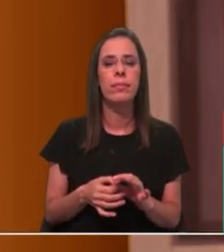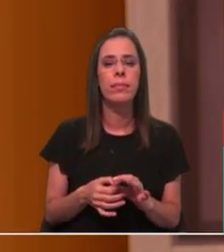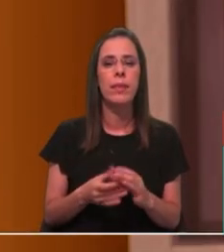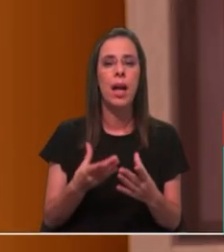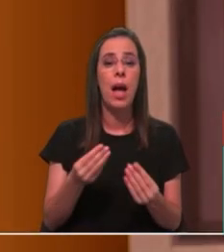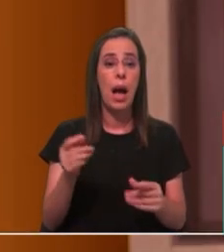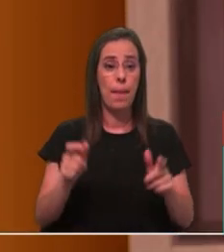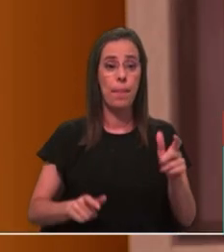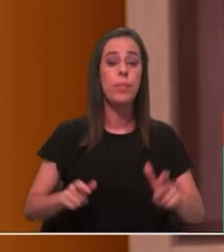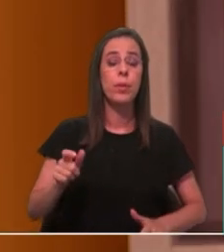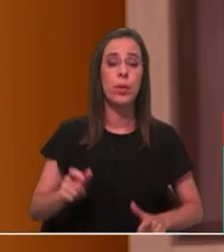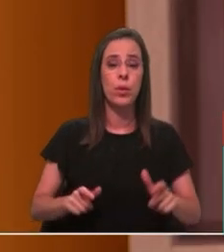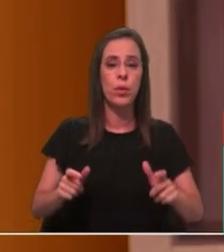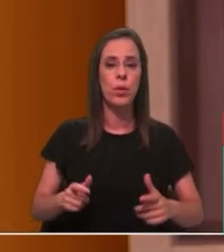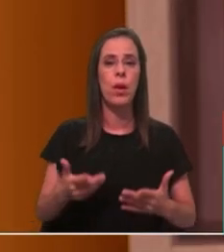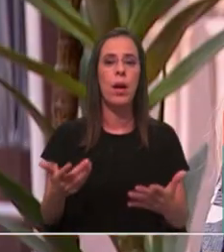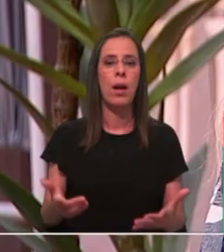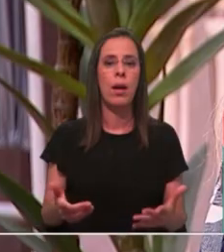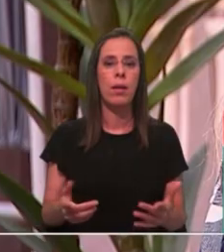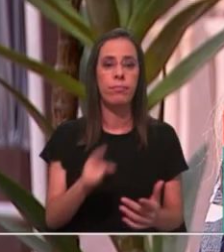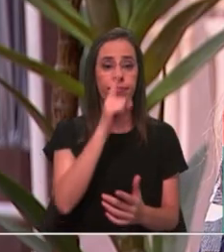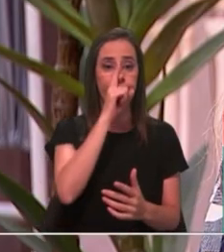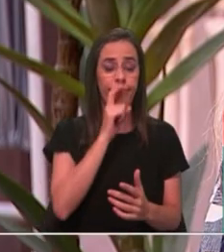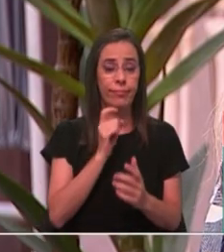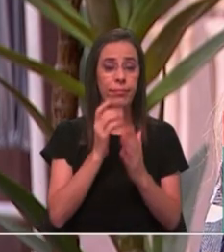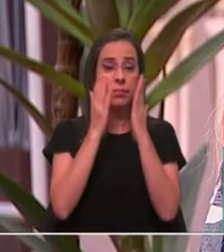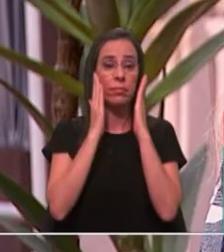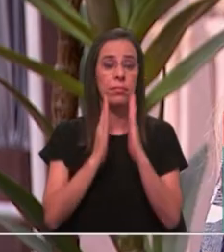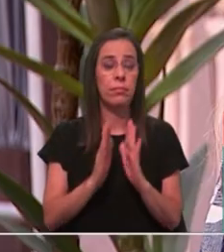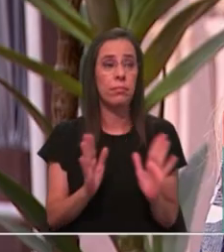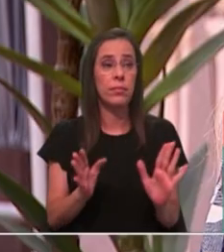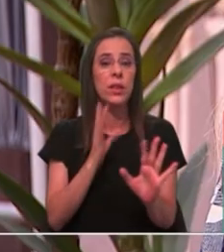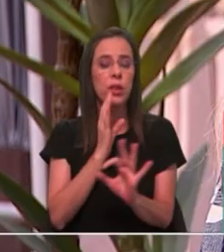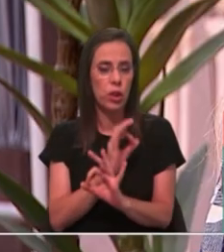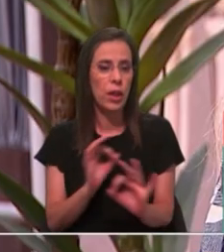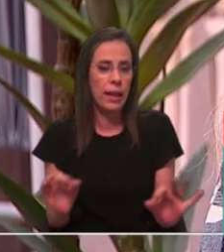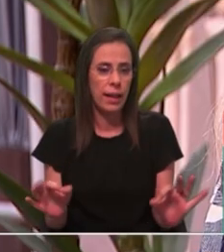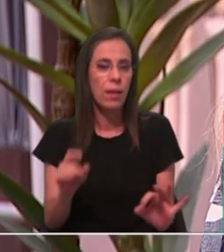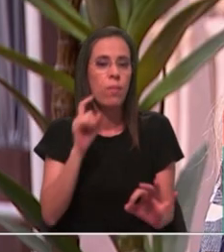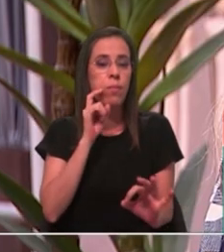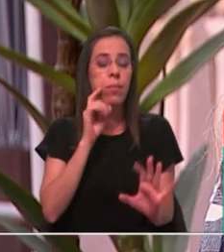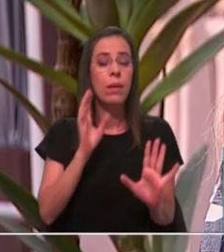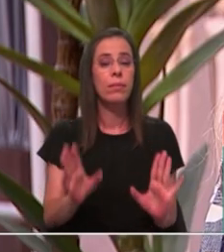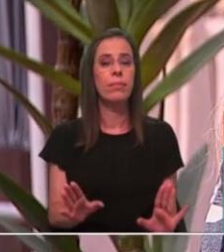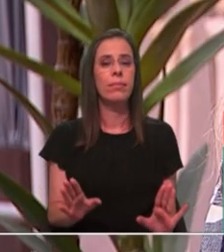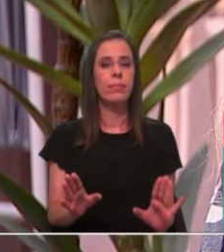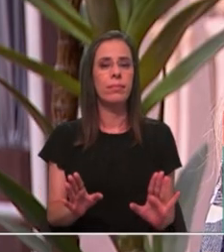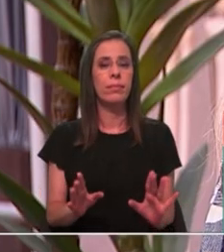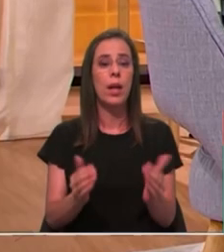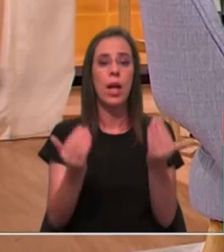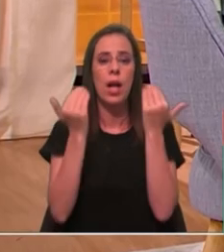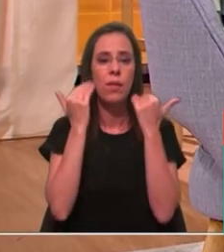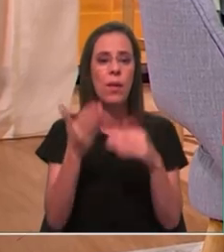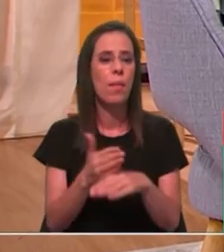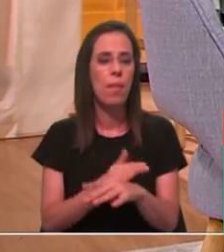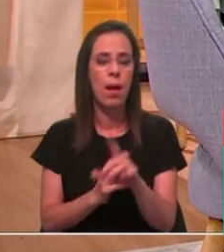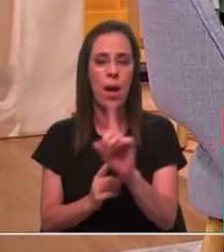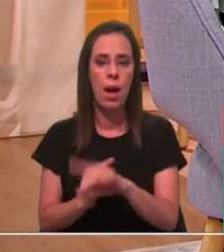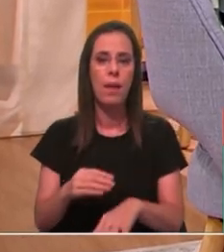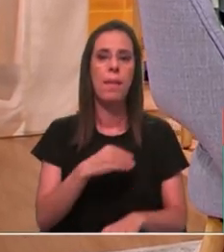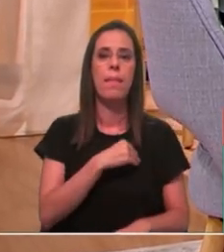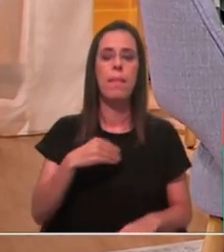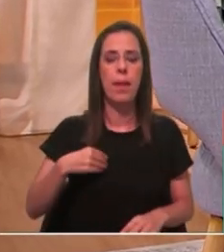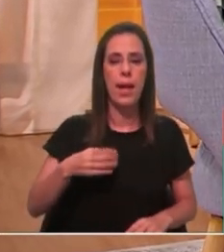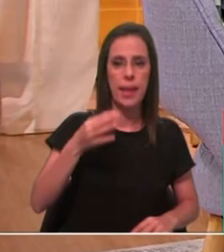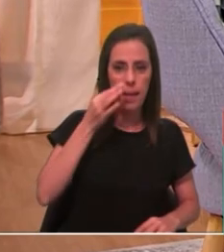muitas pessoas estão agora a adotar uma rotina de skincare, eu acho isso excelente, só que não se informam antes com o seu